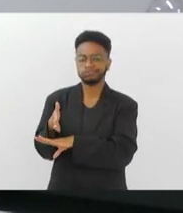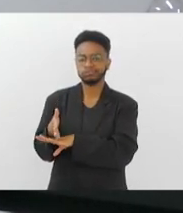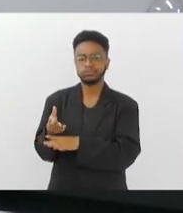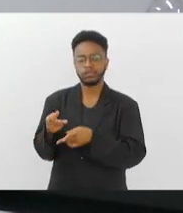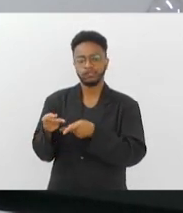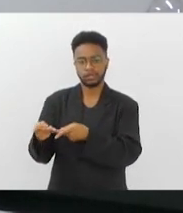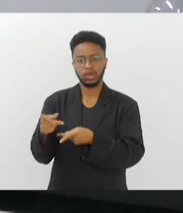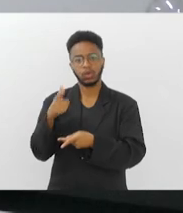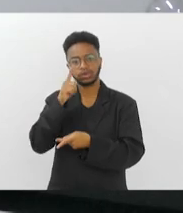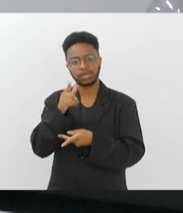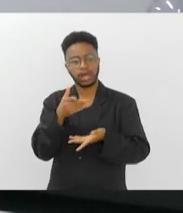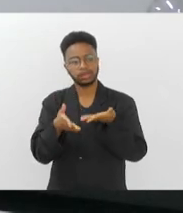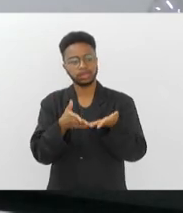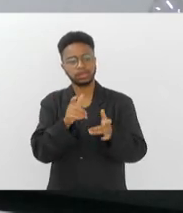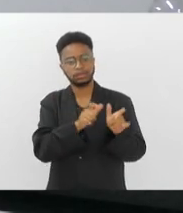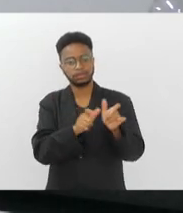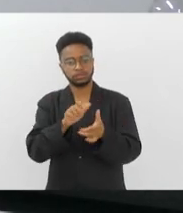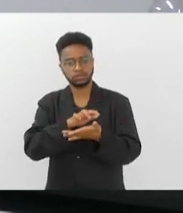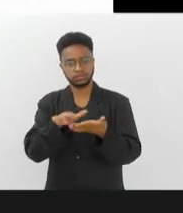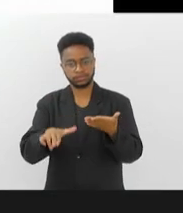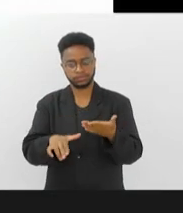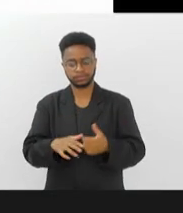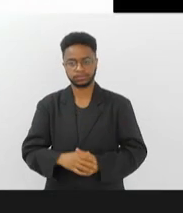atender a todo mundo.